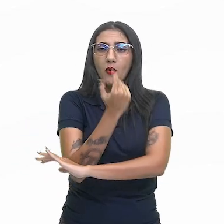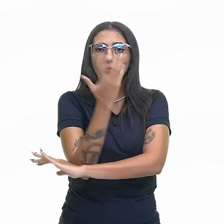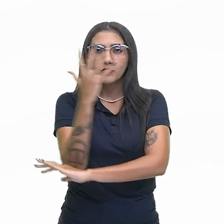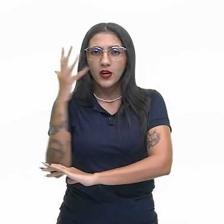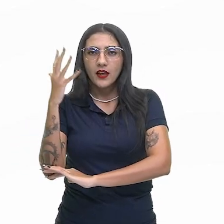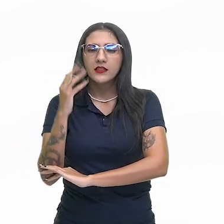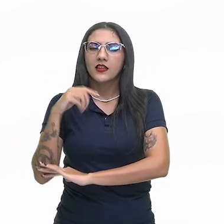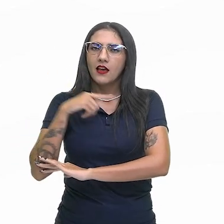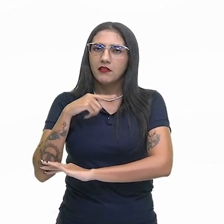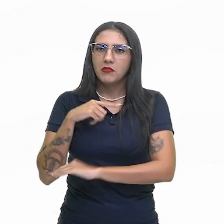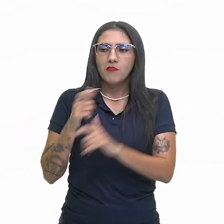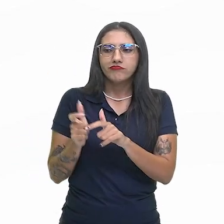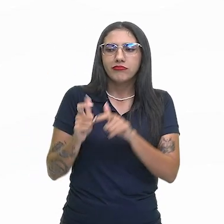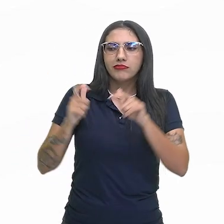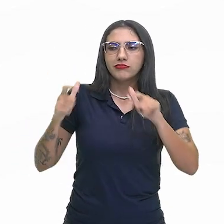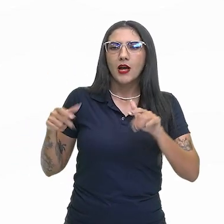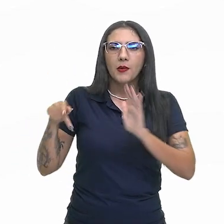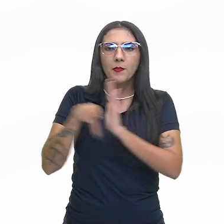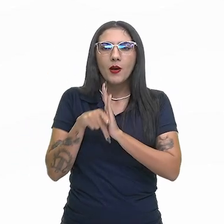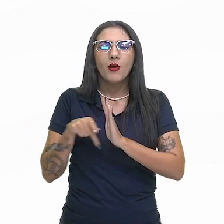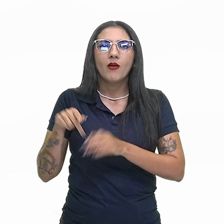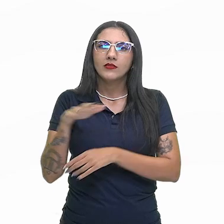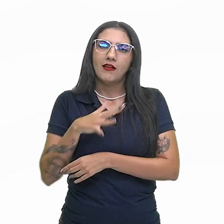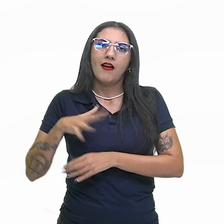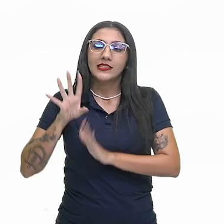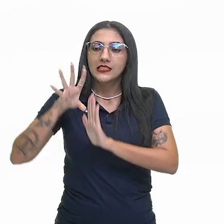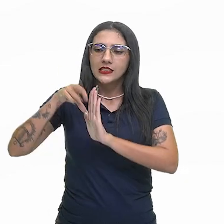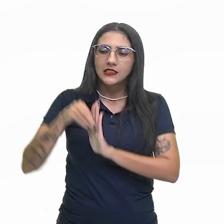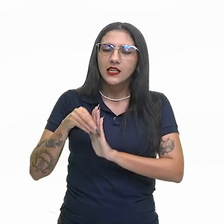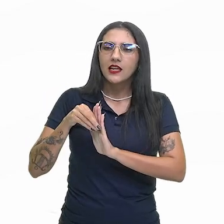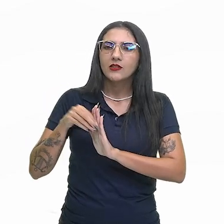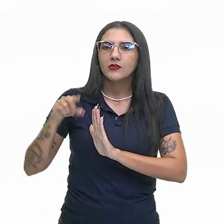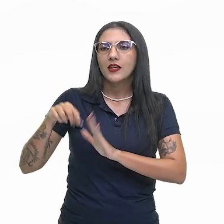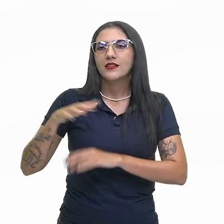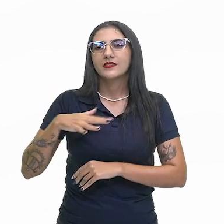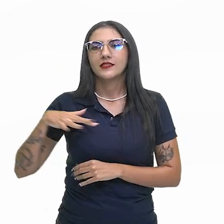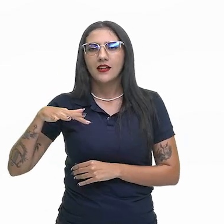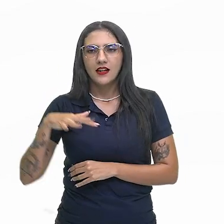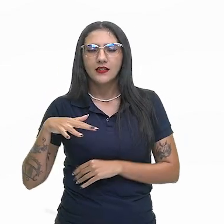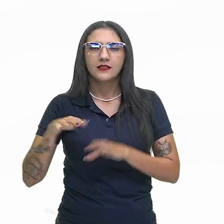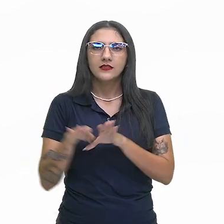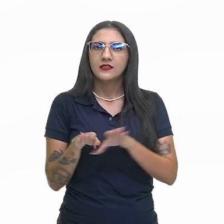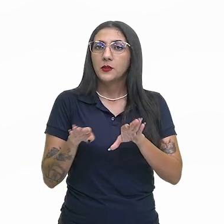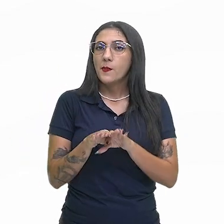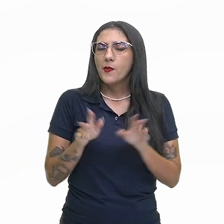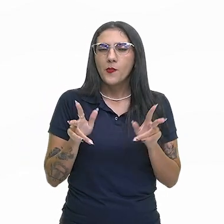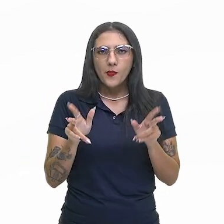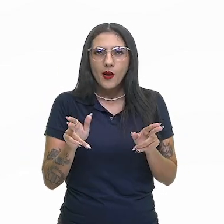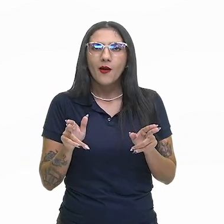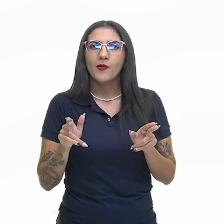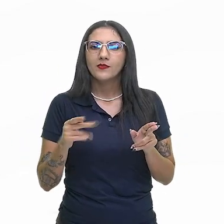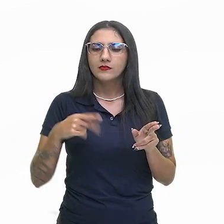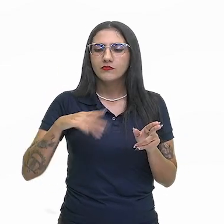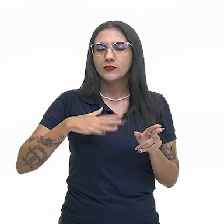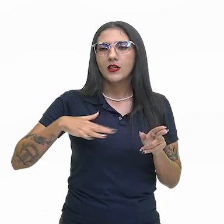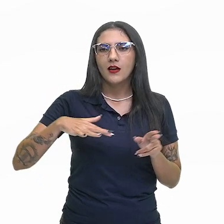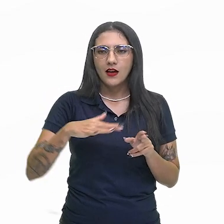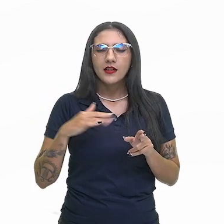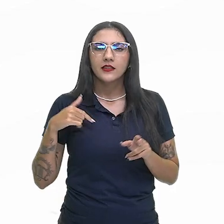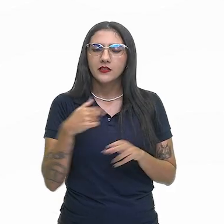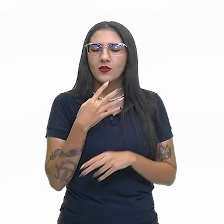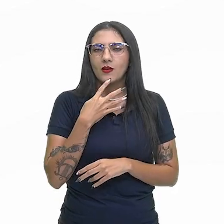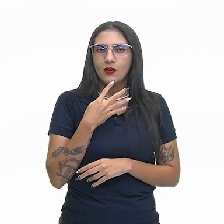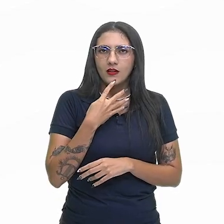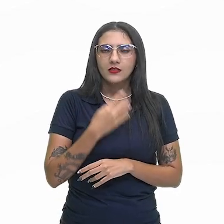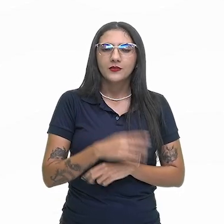presente, a grande maioria, né, dentro da litosfera, em cima da litosfera, em cima da área daqui da crosta, que a gente vai falar daqui